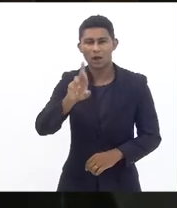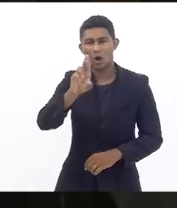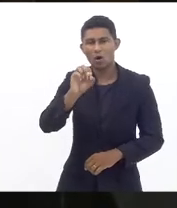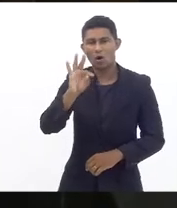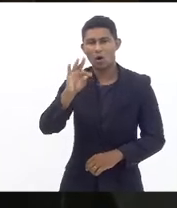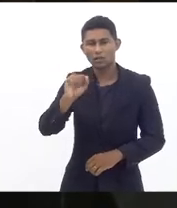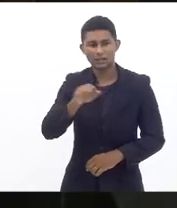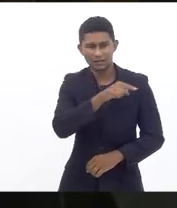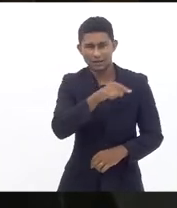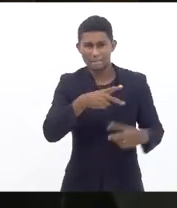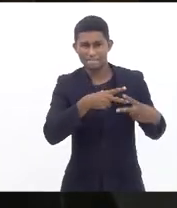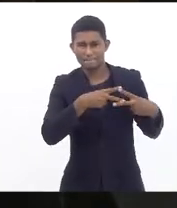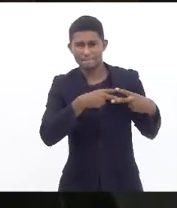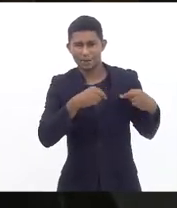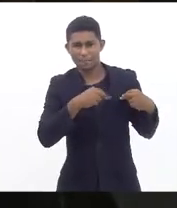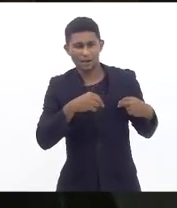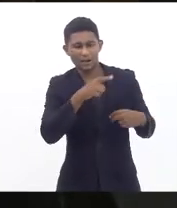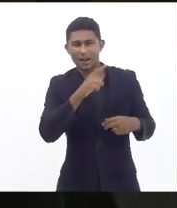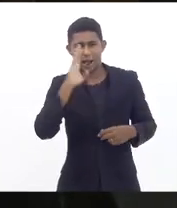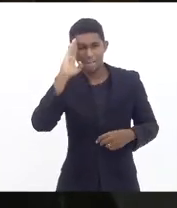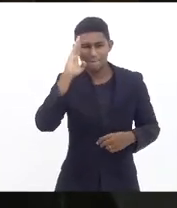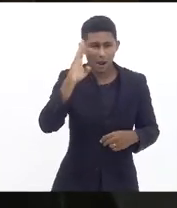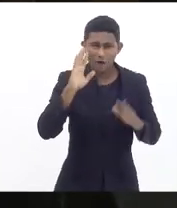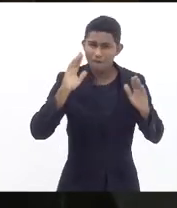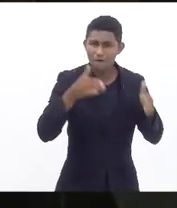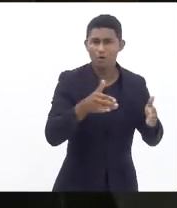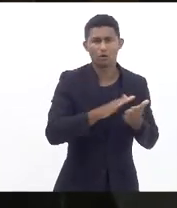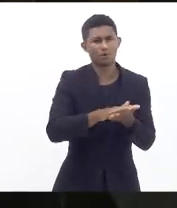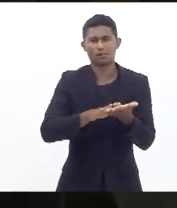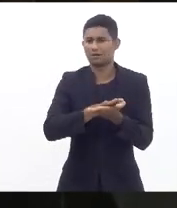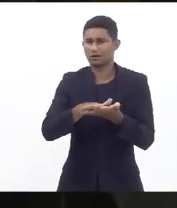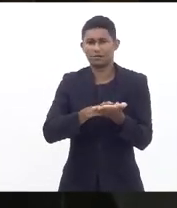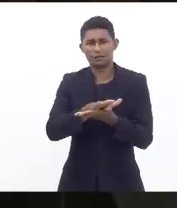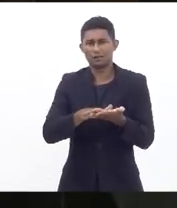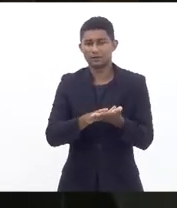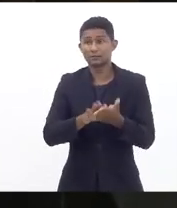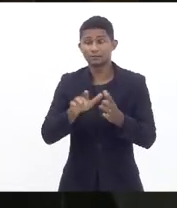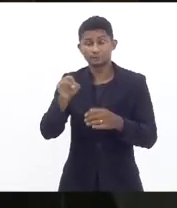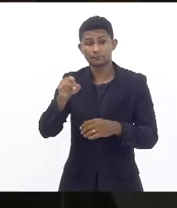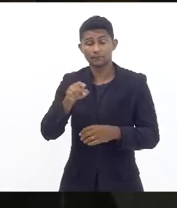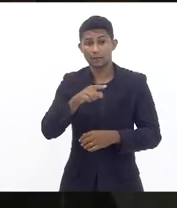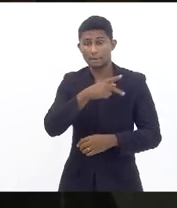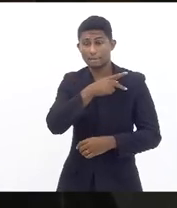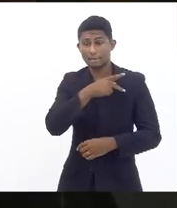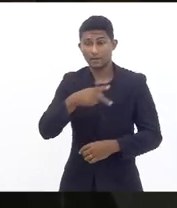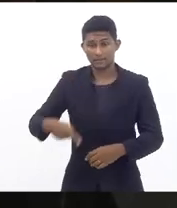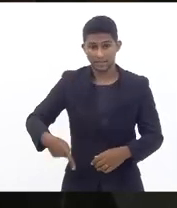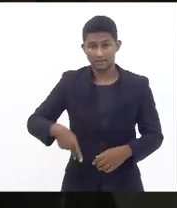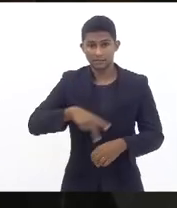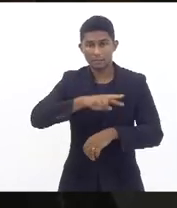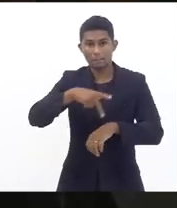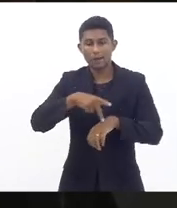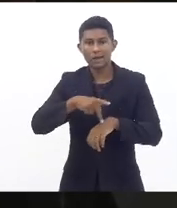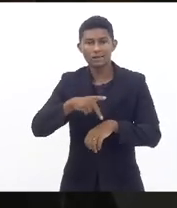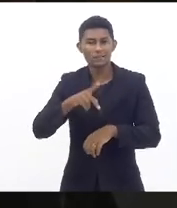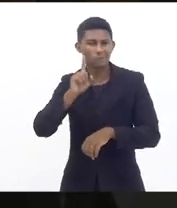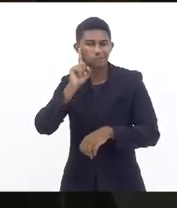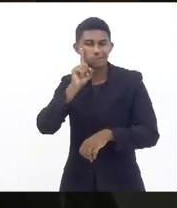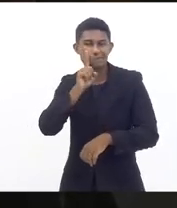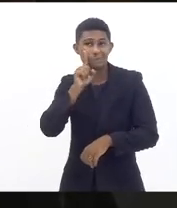rota. De outro lado, Biden reafirma que é chegada a época